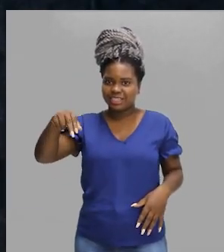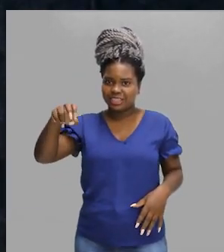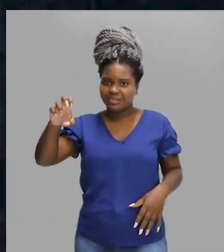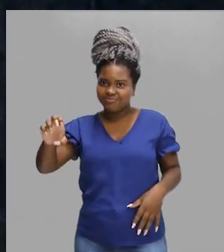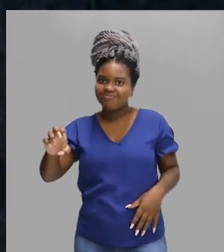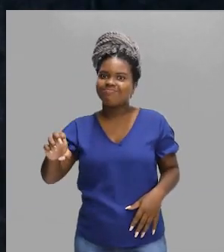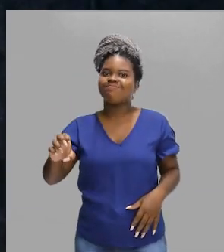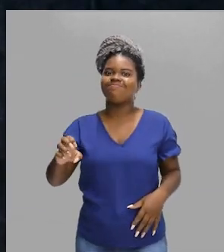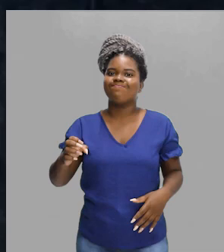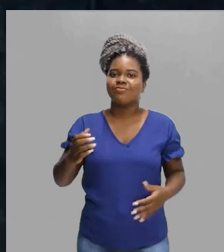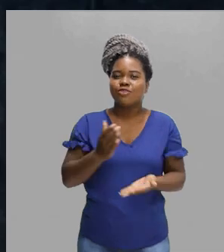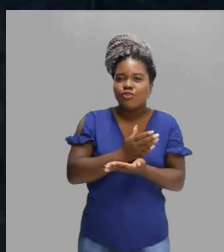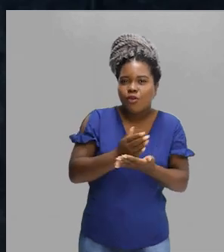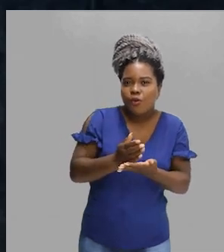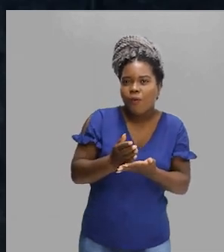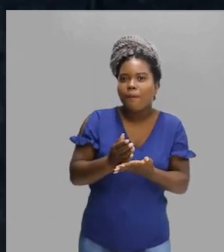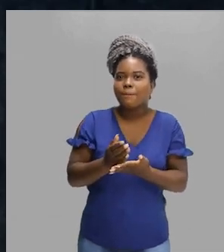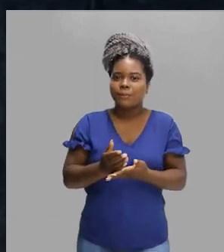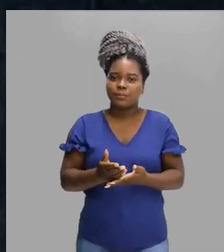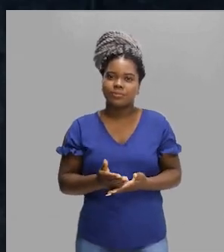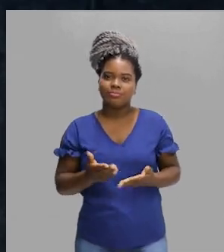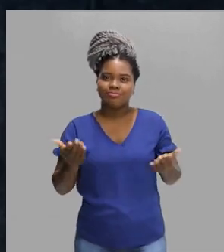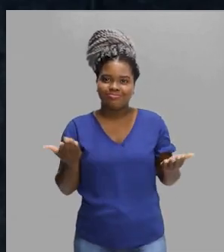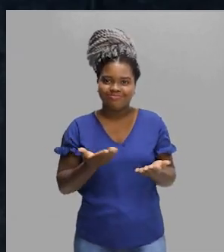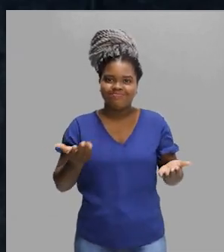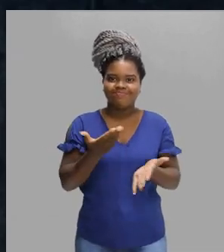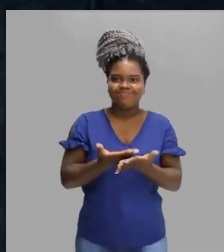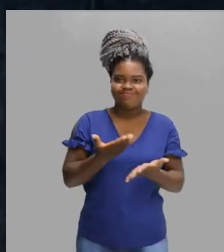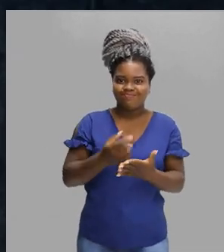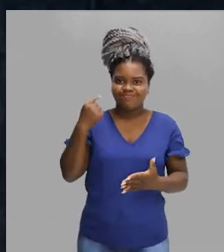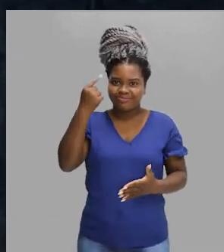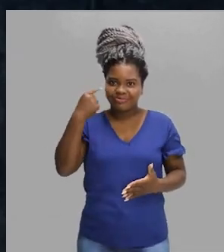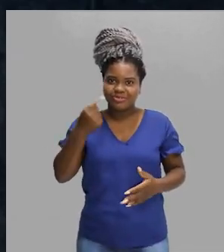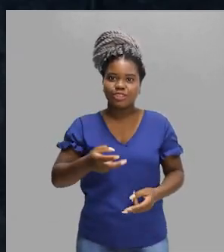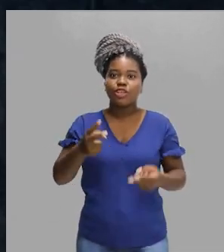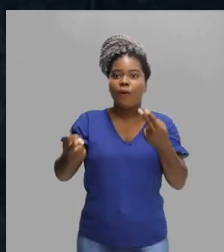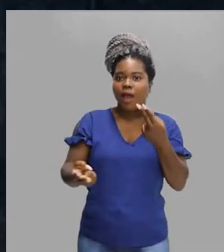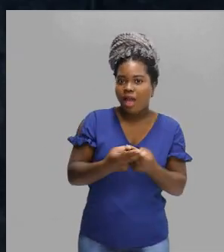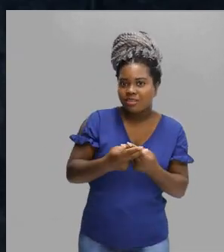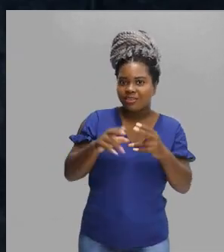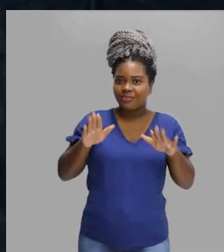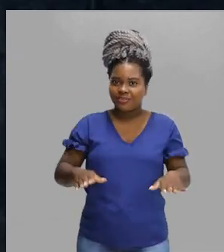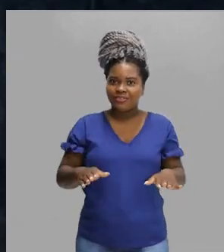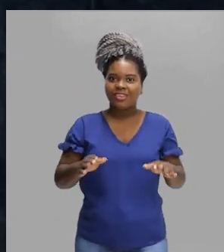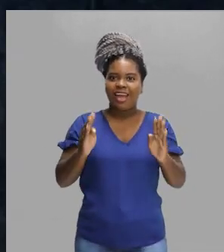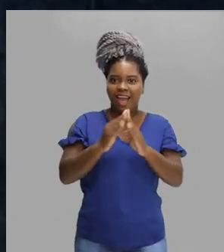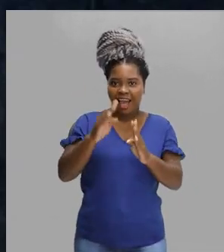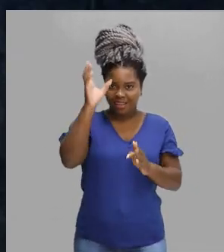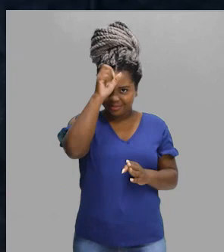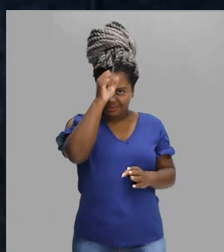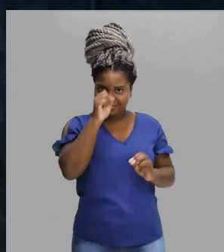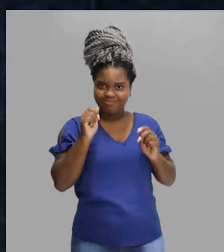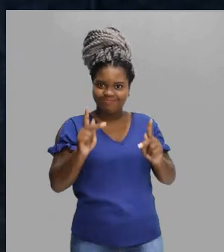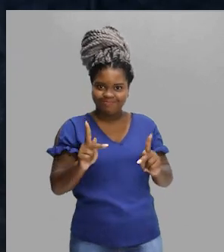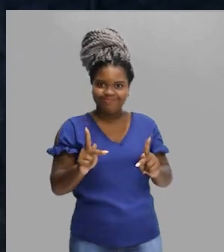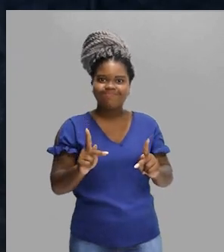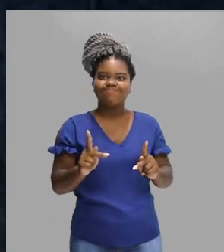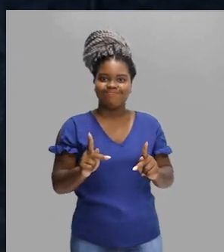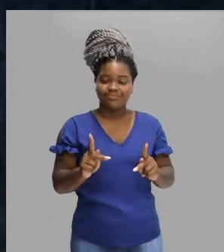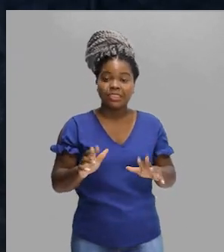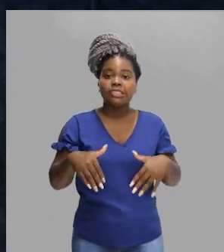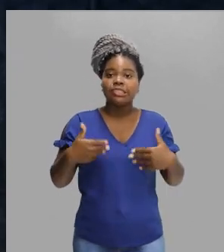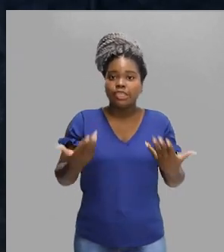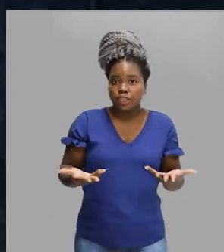aula de espanhol aqui no hashtag Fique em Casa Aprendendo. Fique confortável na sala da sua casa acompanhando essa